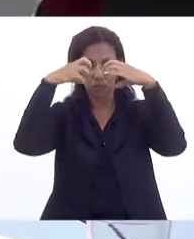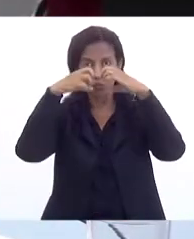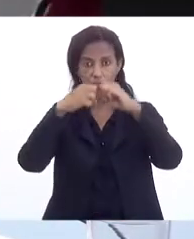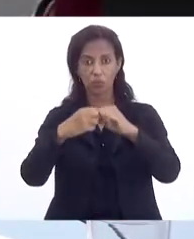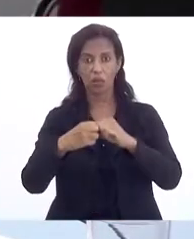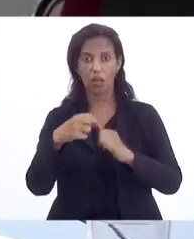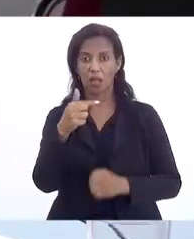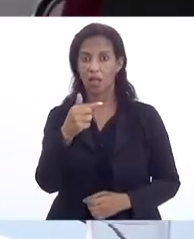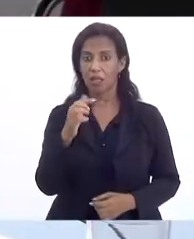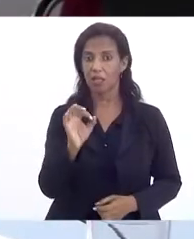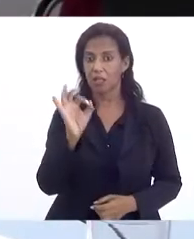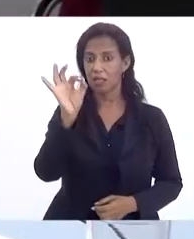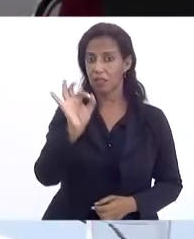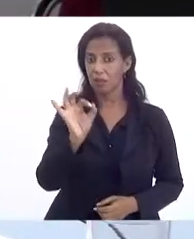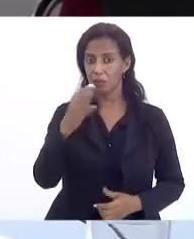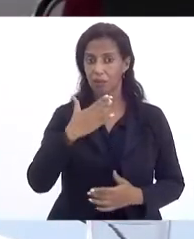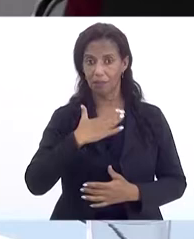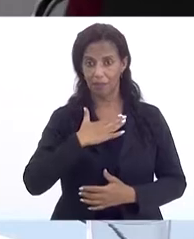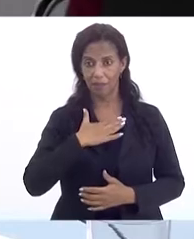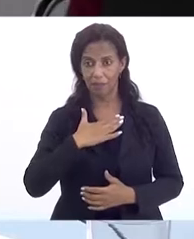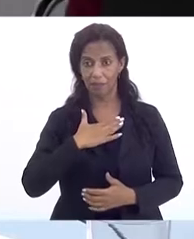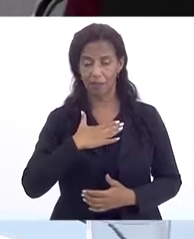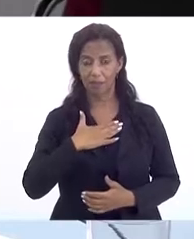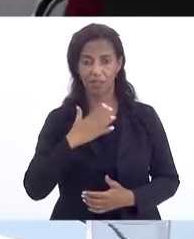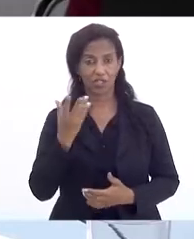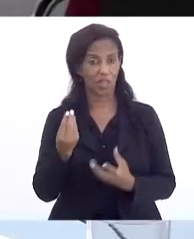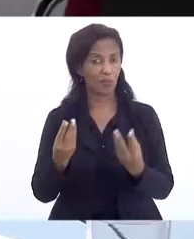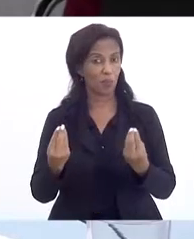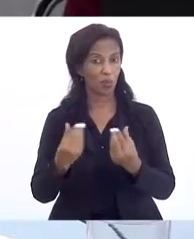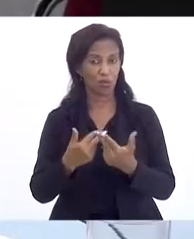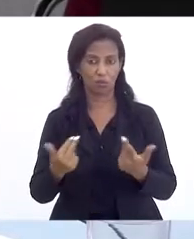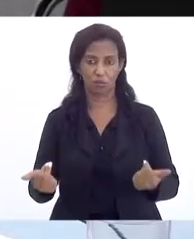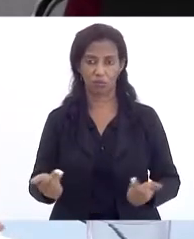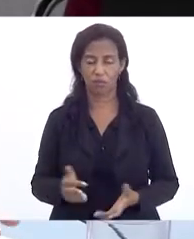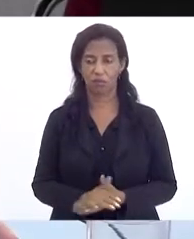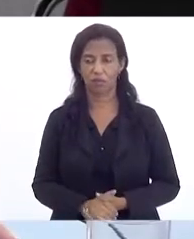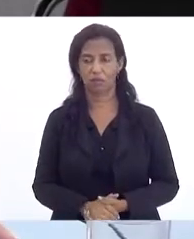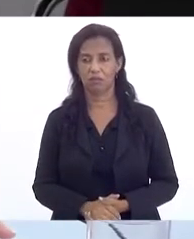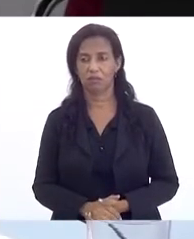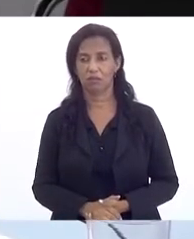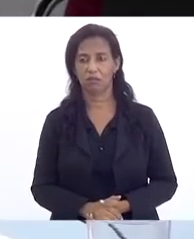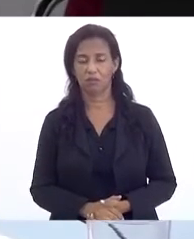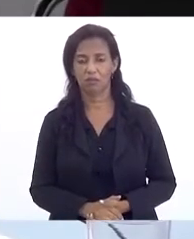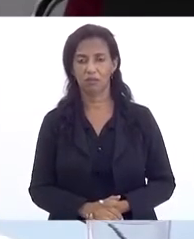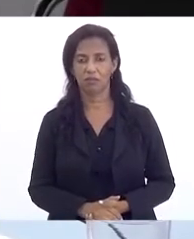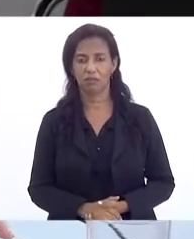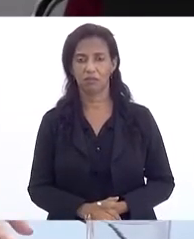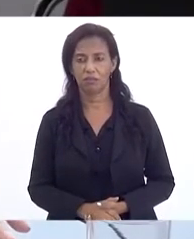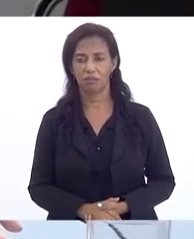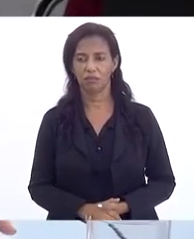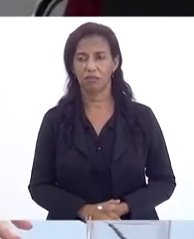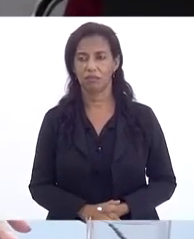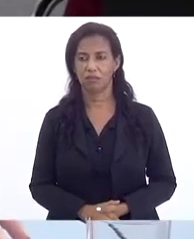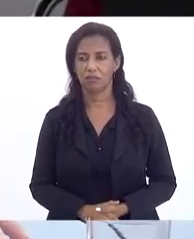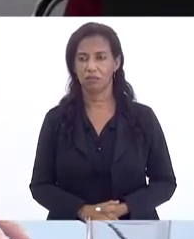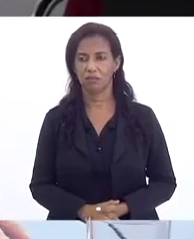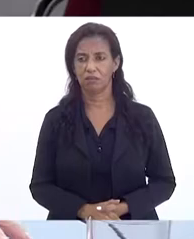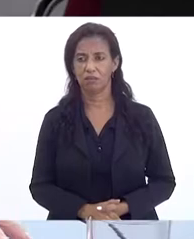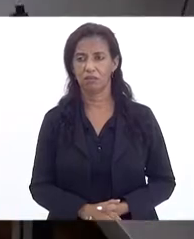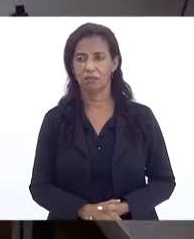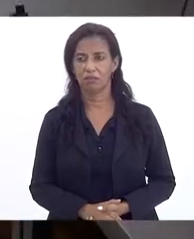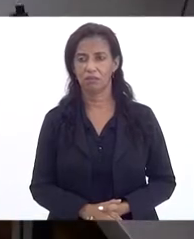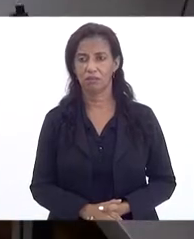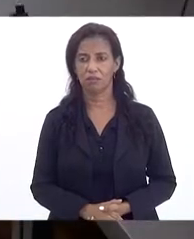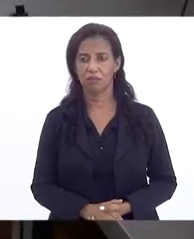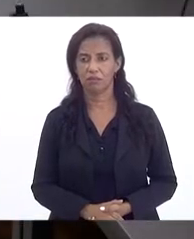mas 70% para mim já é muito. Então a gente quer. Porque. Só uma questão de esporte. 70% é o contrário,